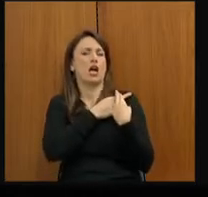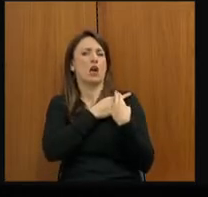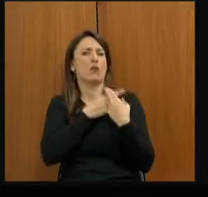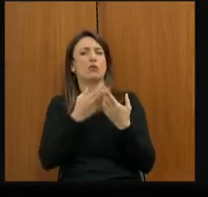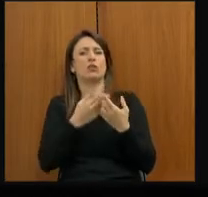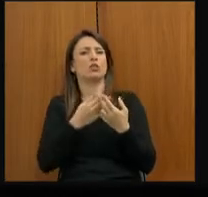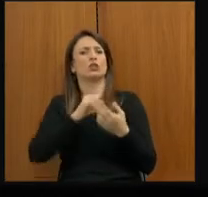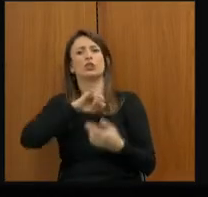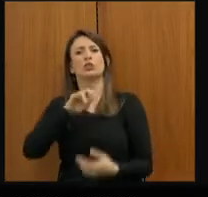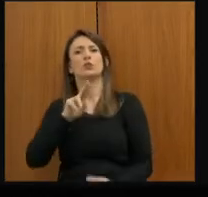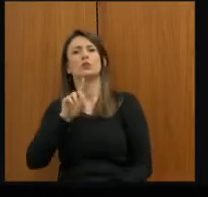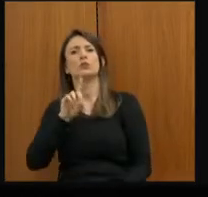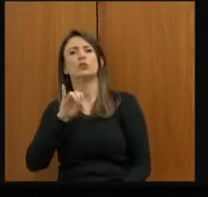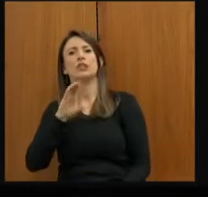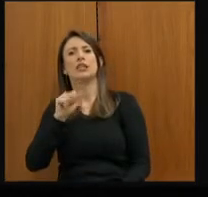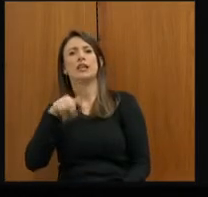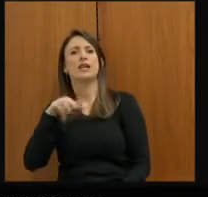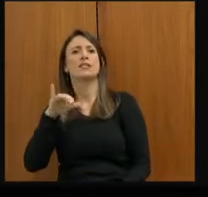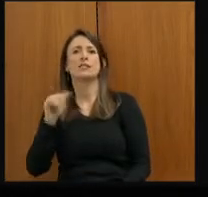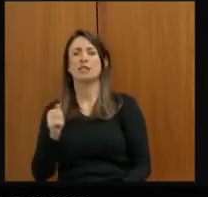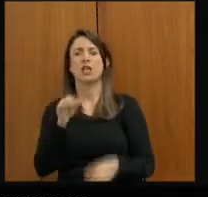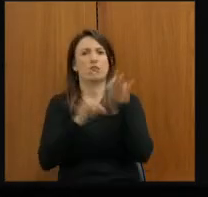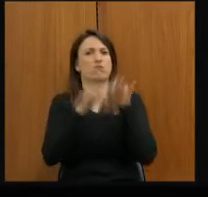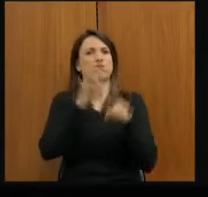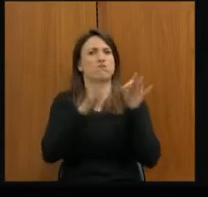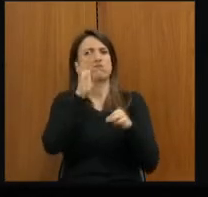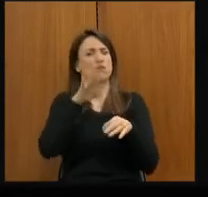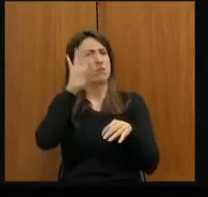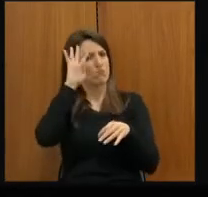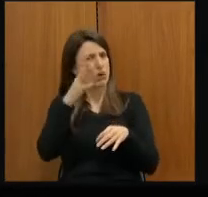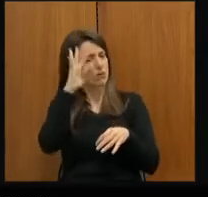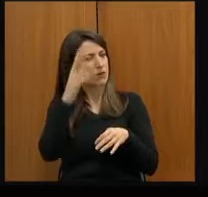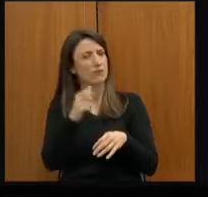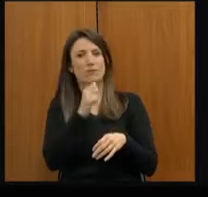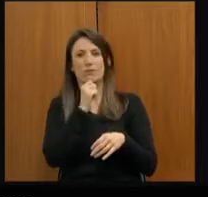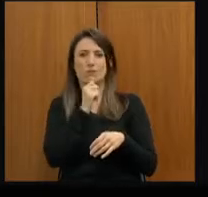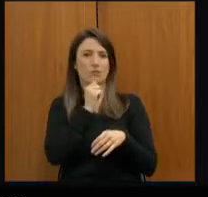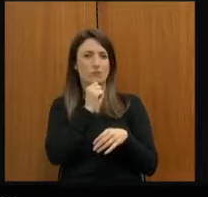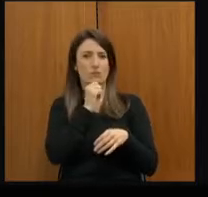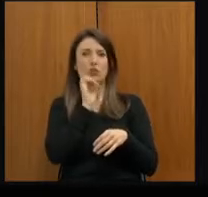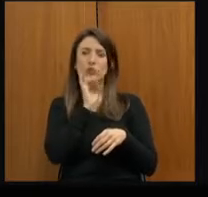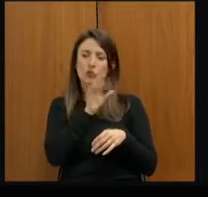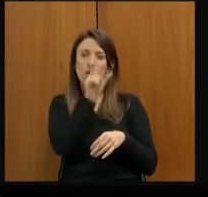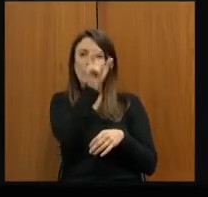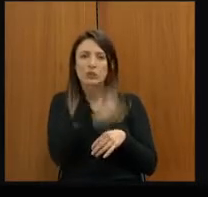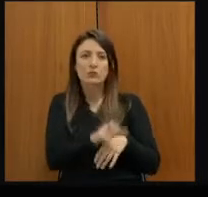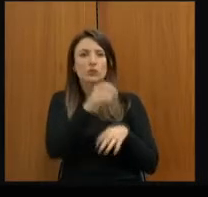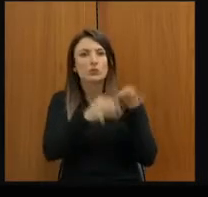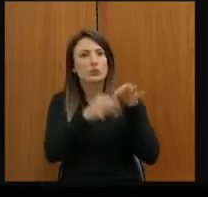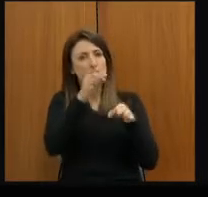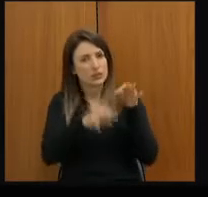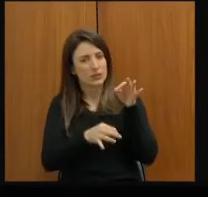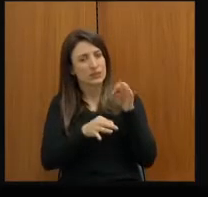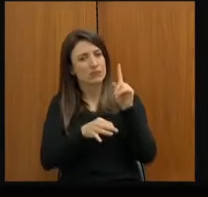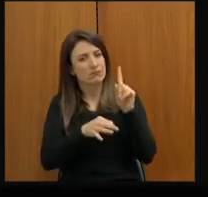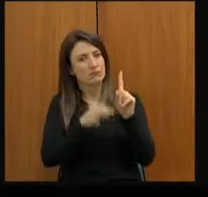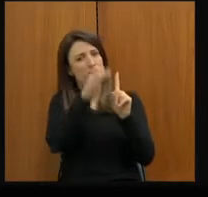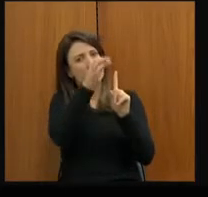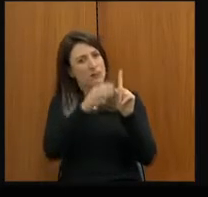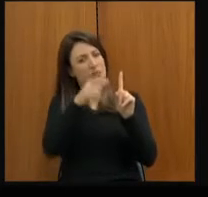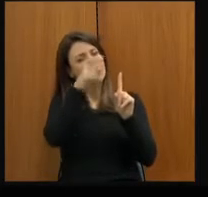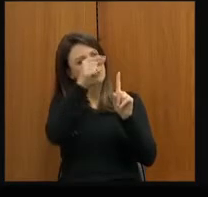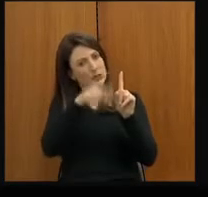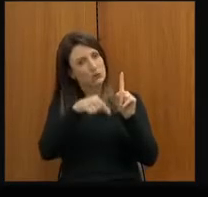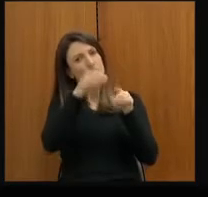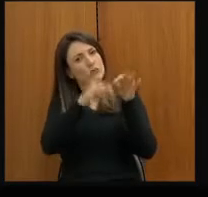o juízos é que continuam decidindo os casos o afeto a Lei Maria da Penha